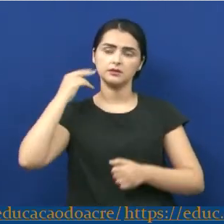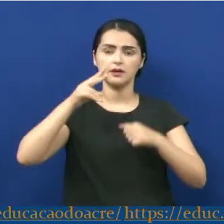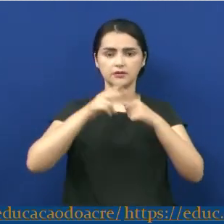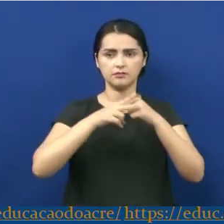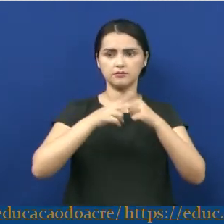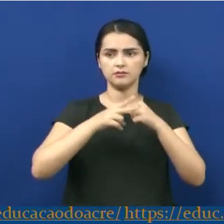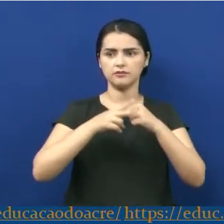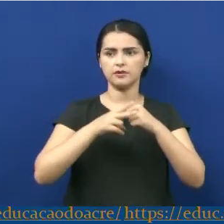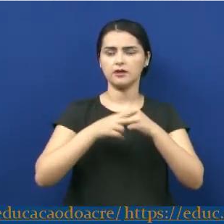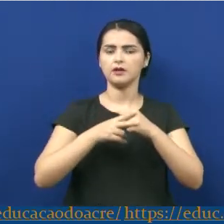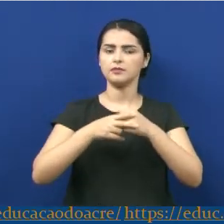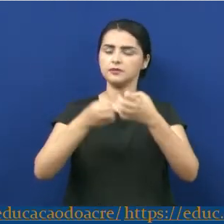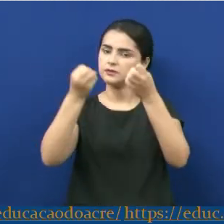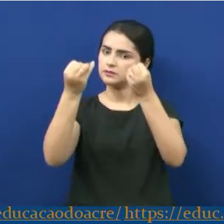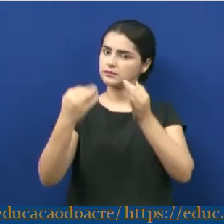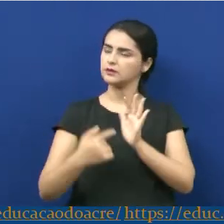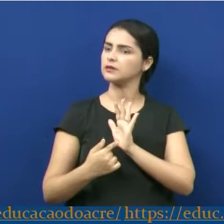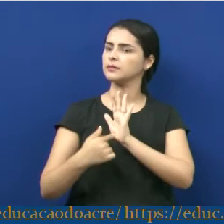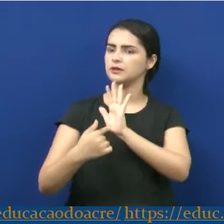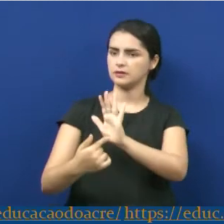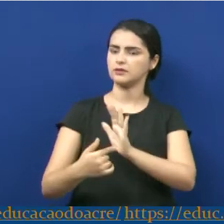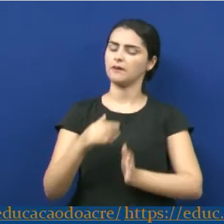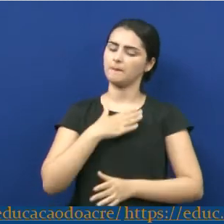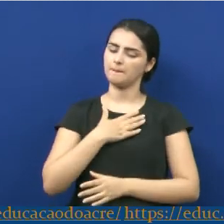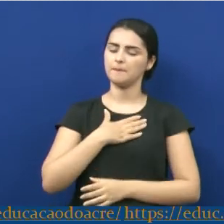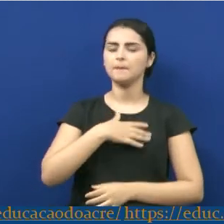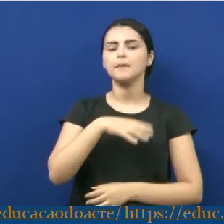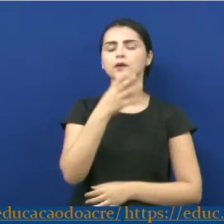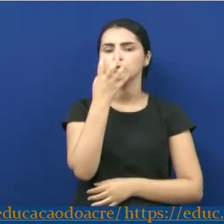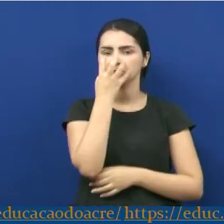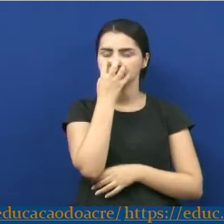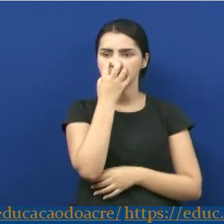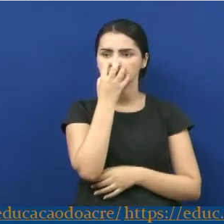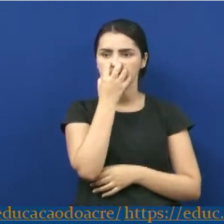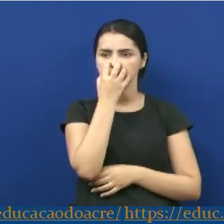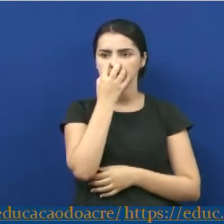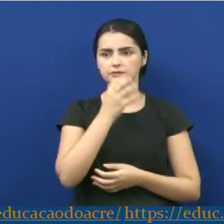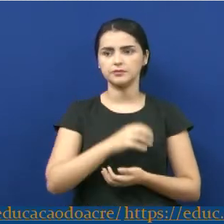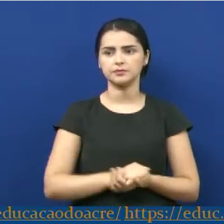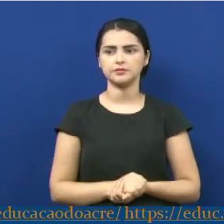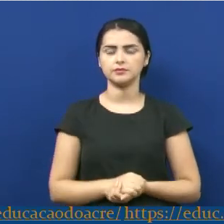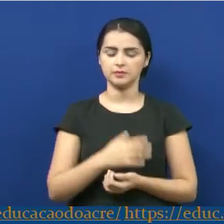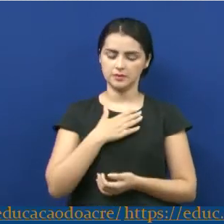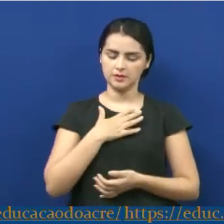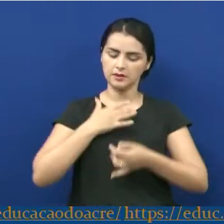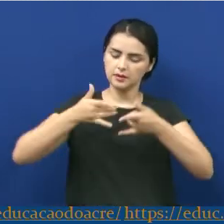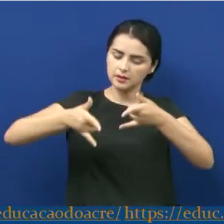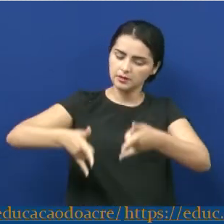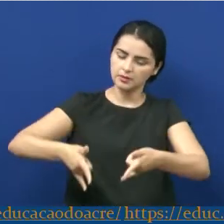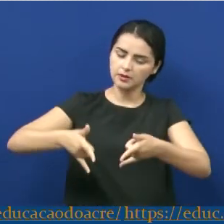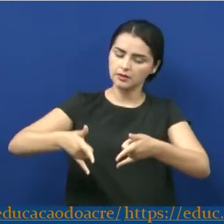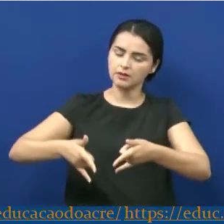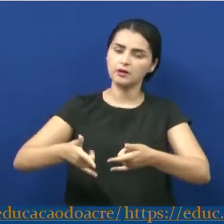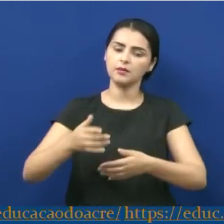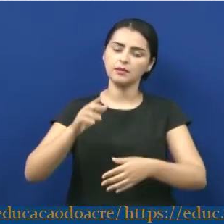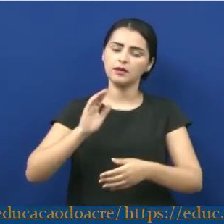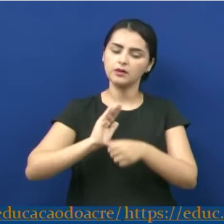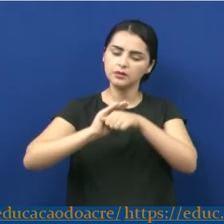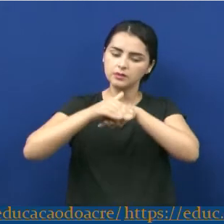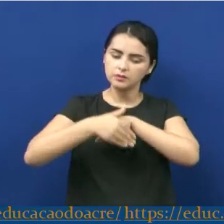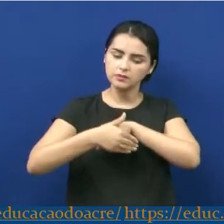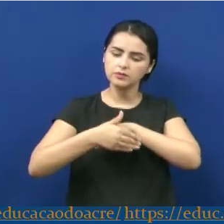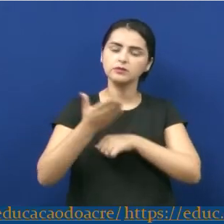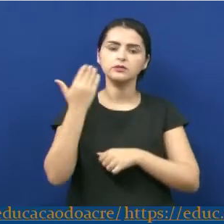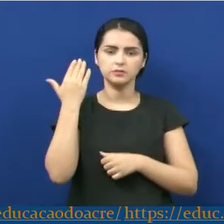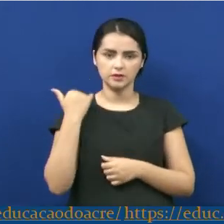dados. My dog, meu cachorro, on my bed last night, na minha cama na última noite. E o verbo é